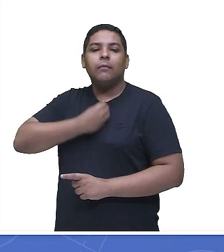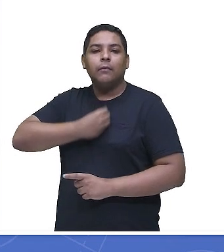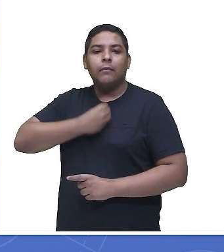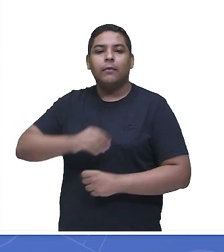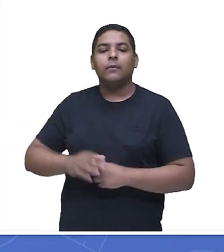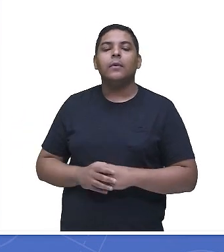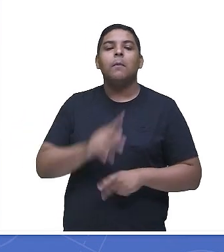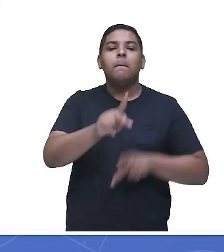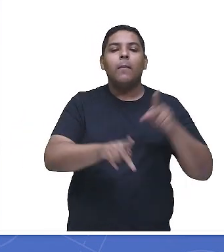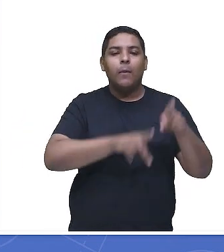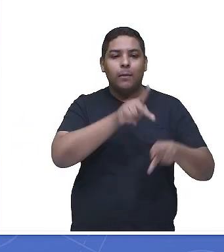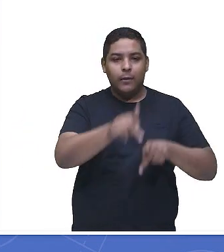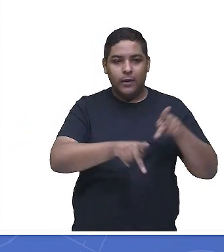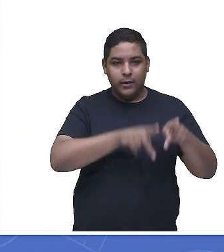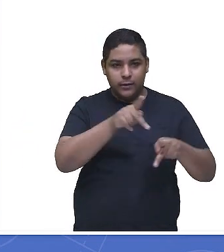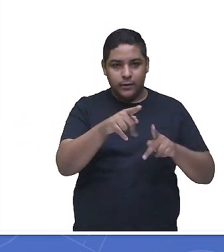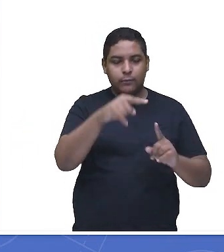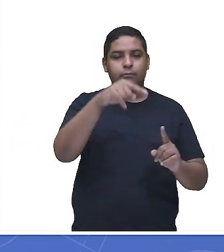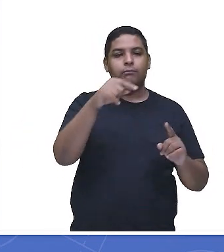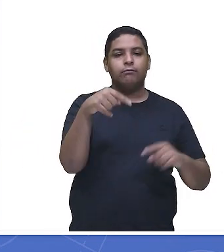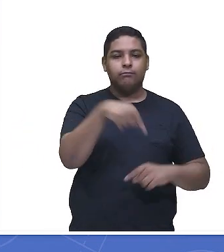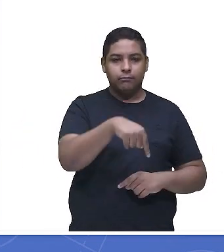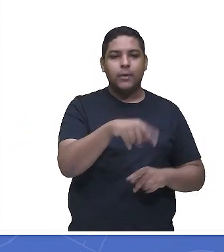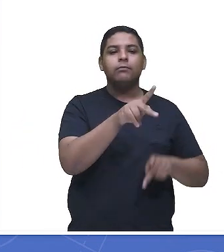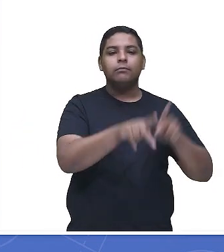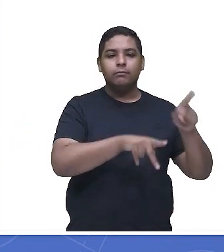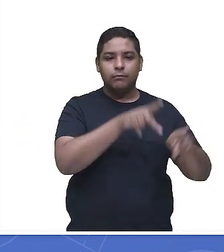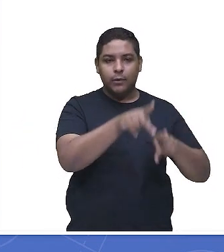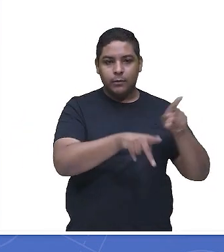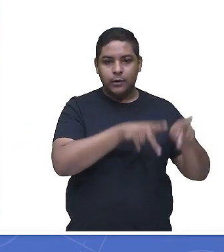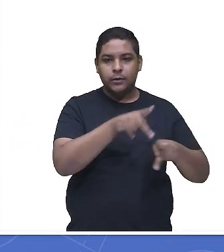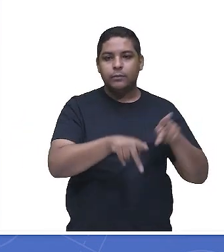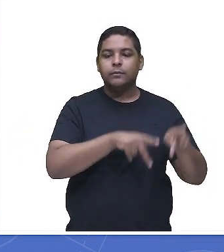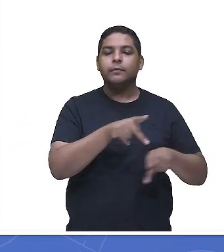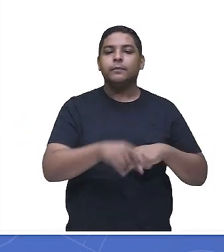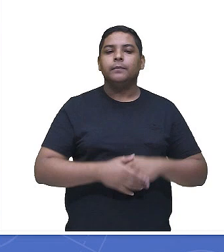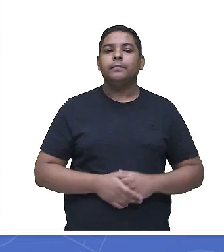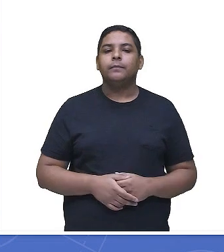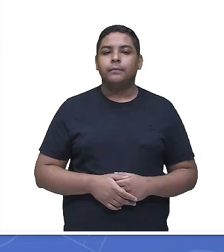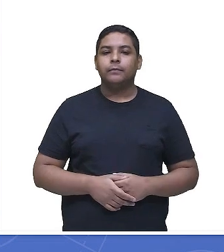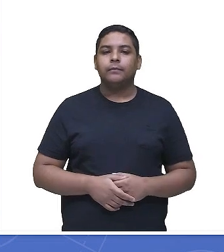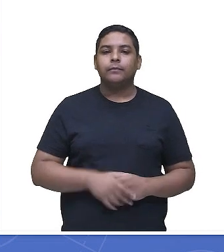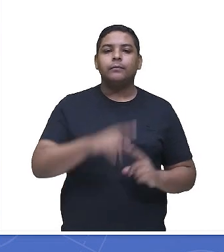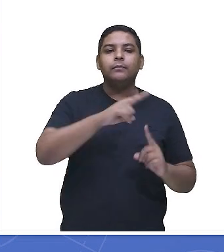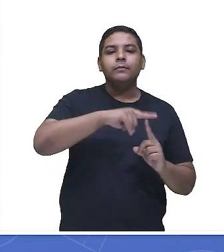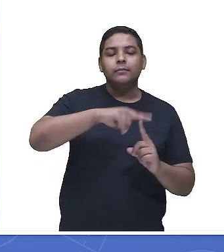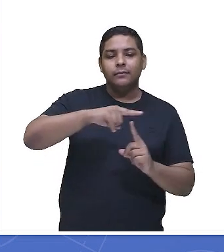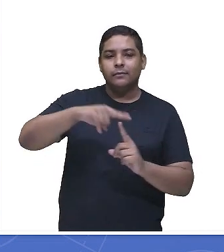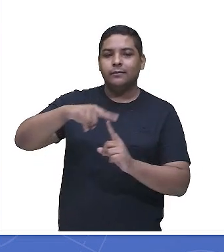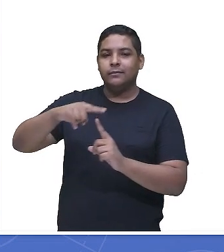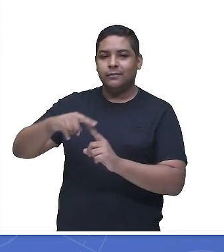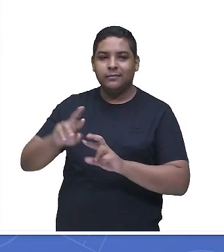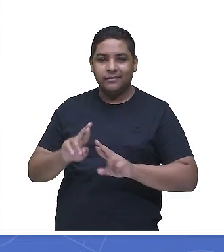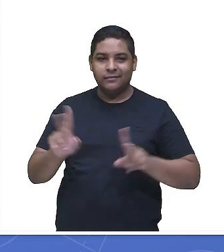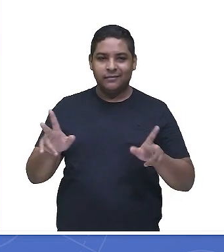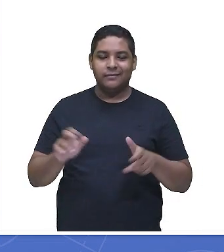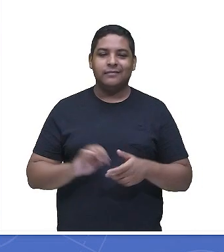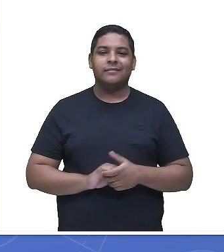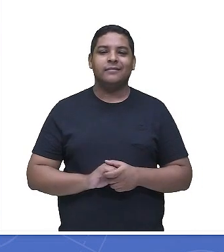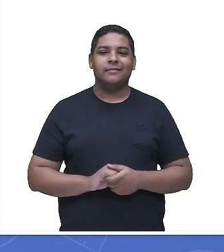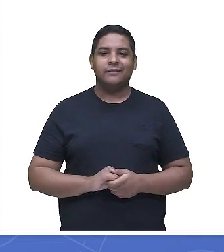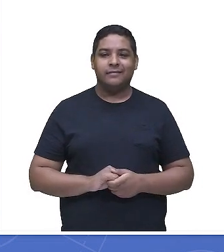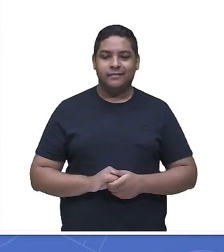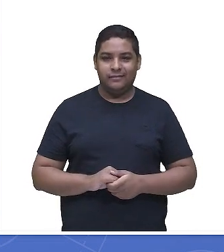uma população, mesma espécie. A biologia também pode estudar população, assim como a biologia